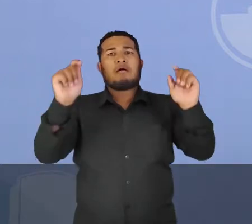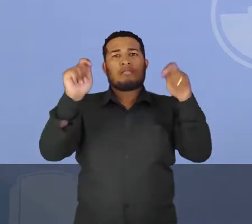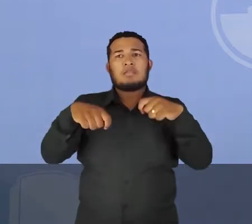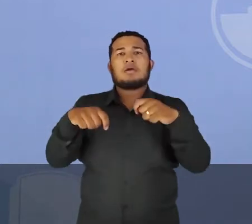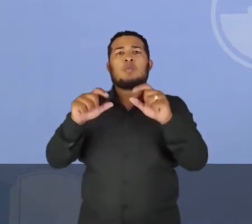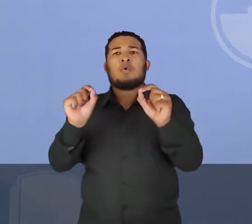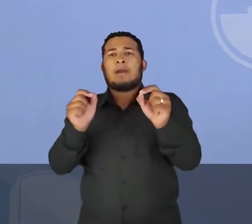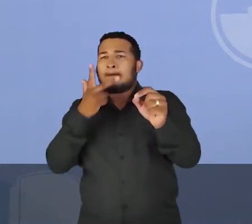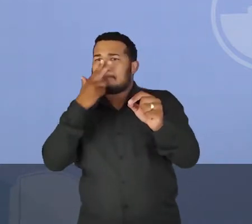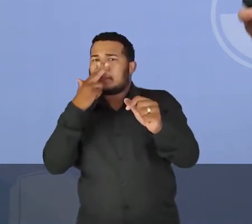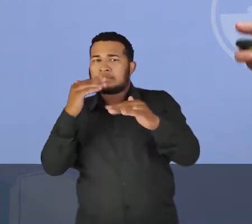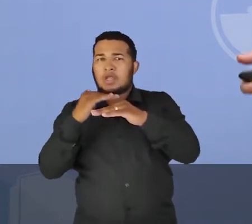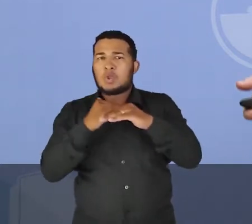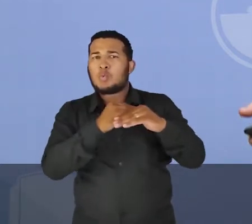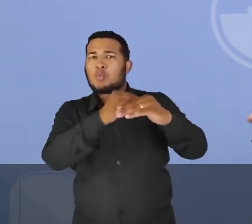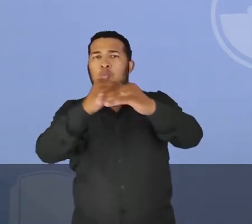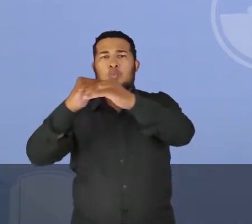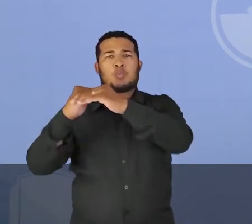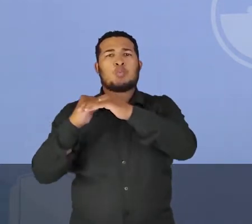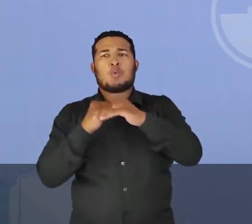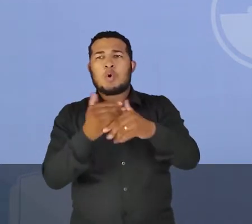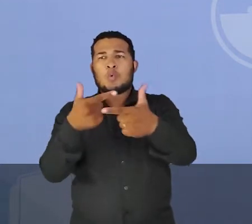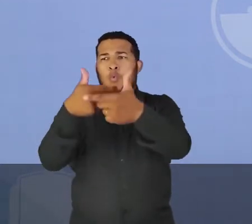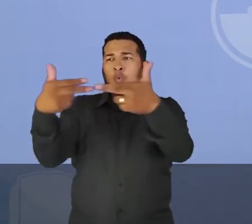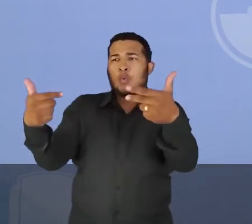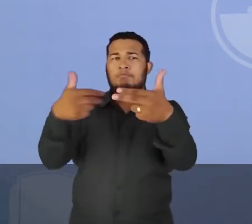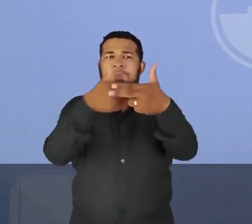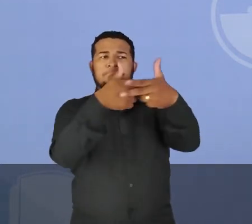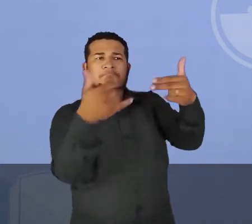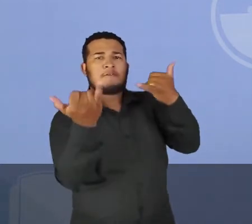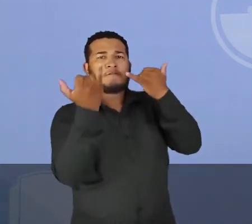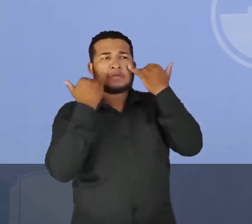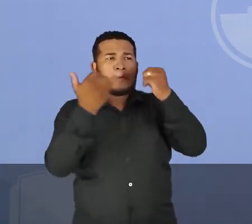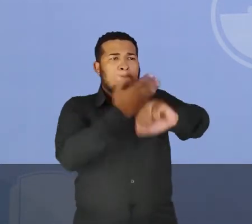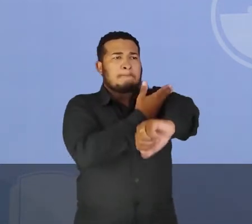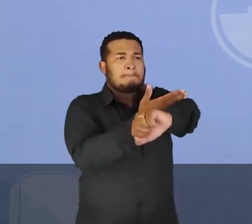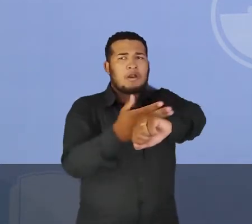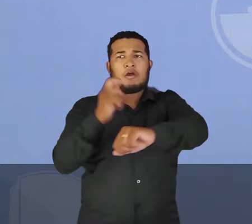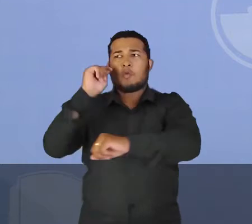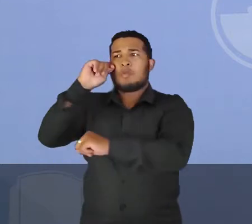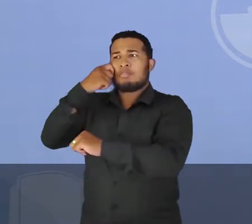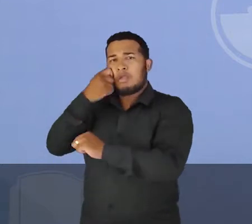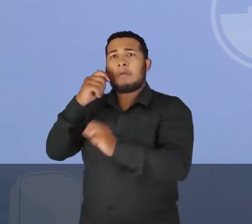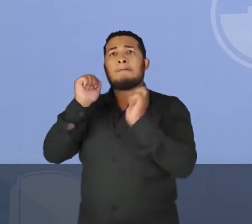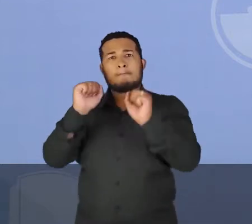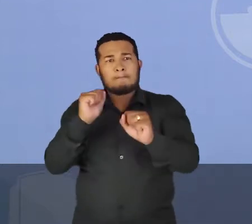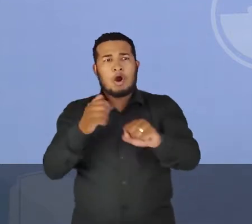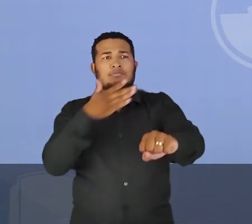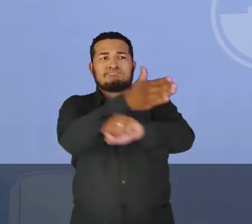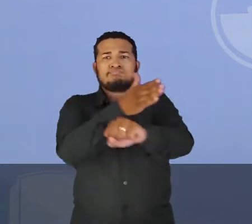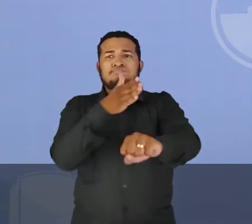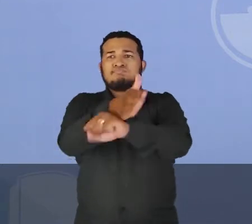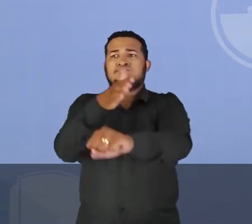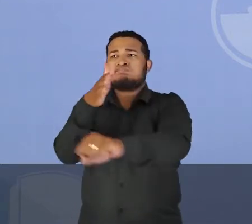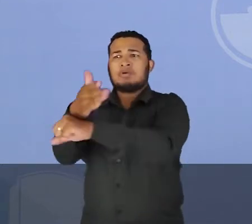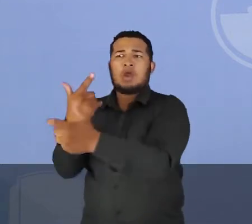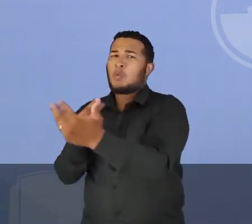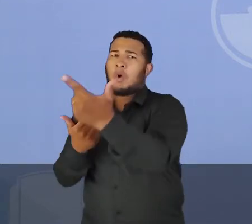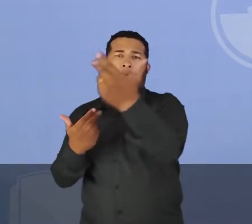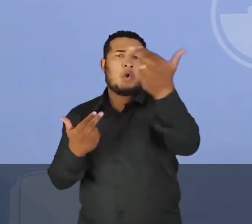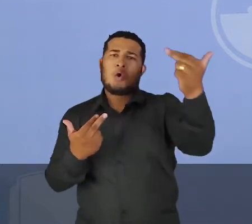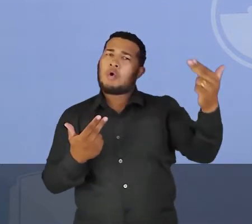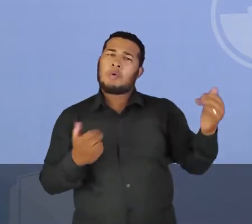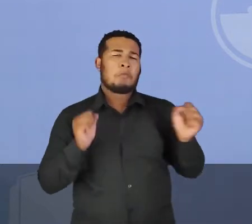acesso às mesmas coisas, tanto o branco quanto o preto têm acesso às mesmas